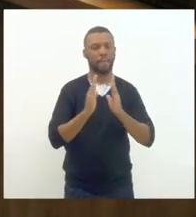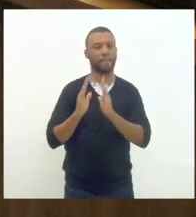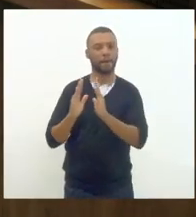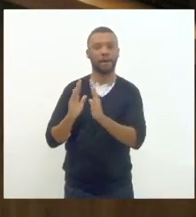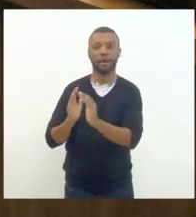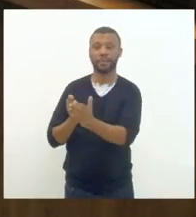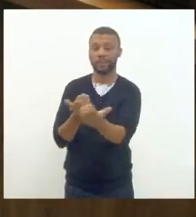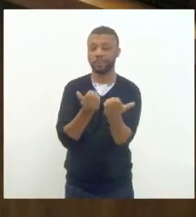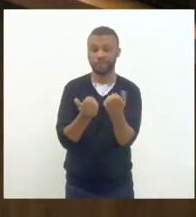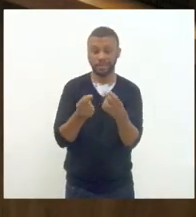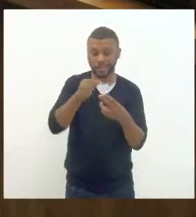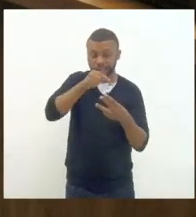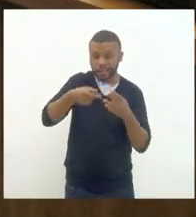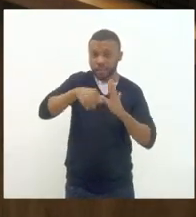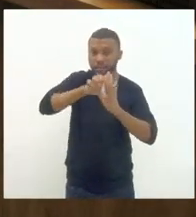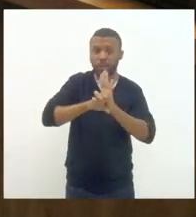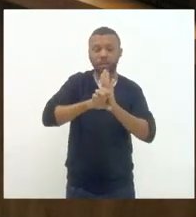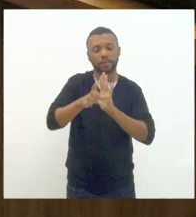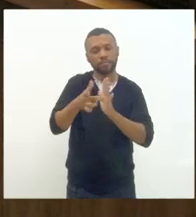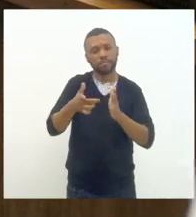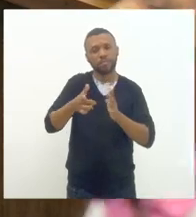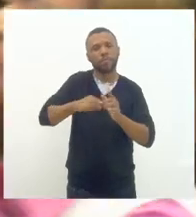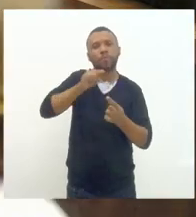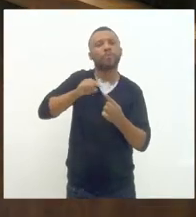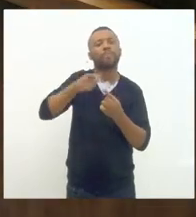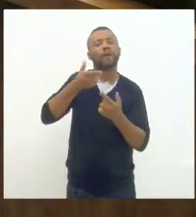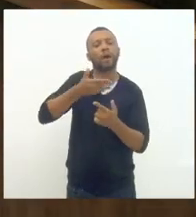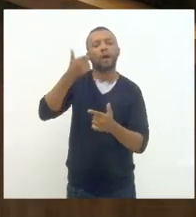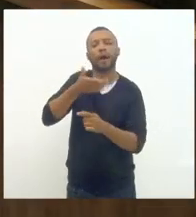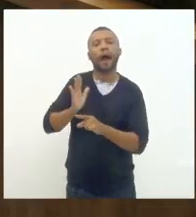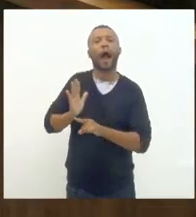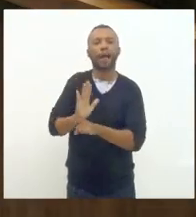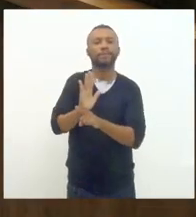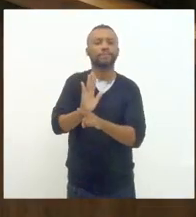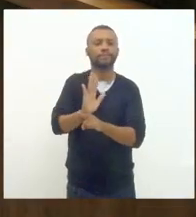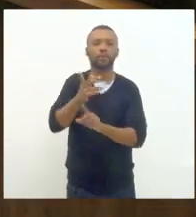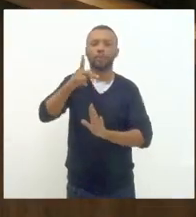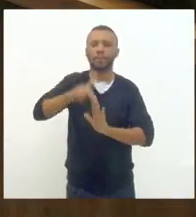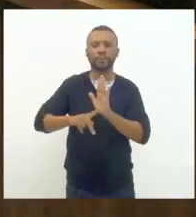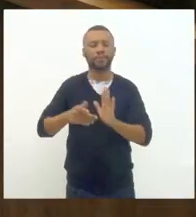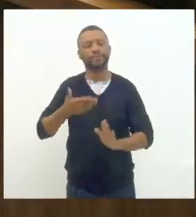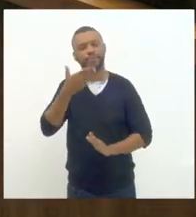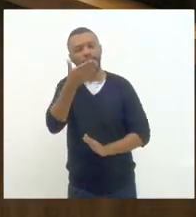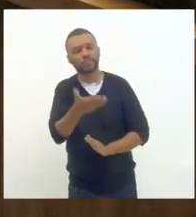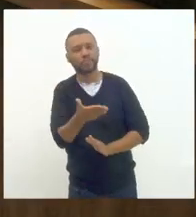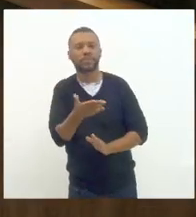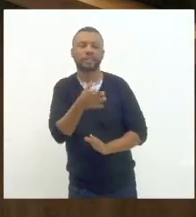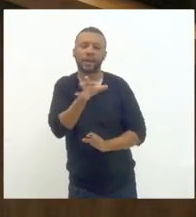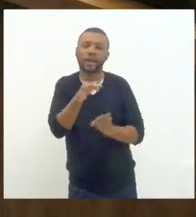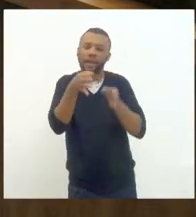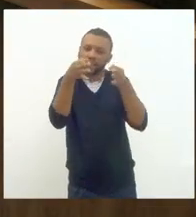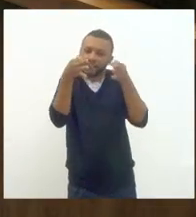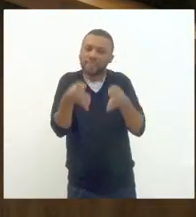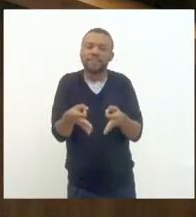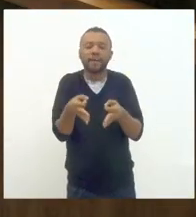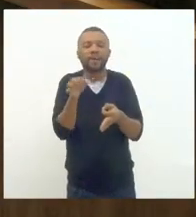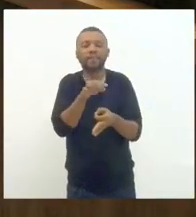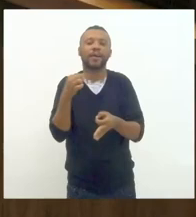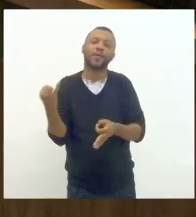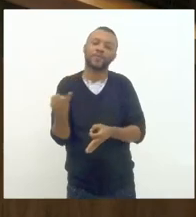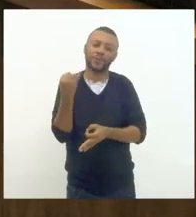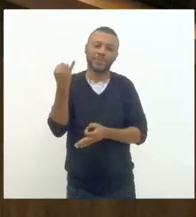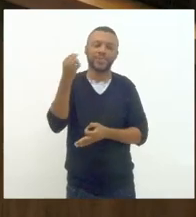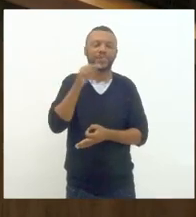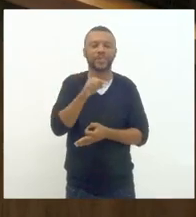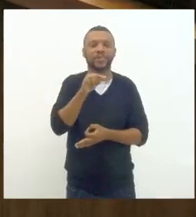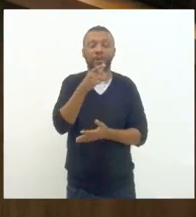todas de aperfeiçoamento, de fato, deputada, para contribuir com o projeto de Vossa Excelência, que é, de fato, relevante.